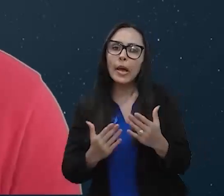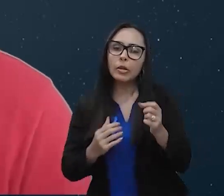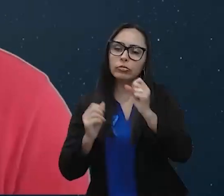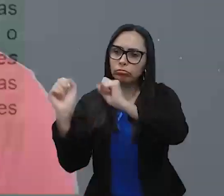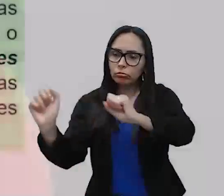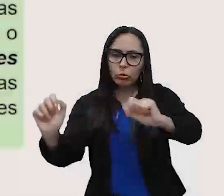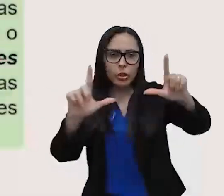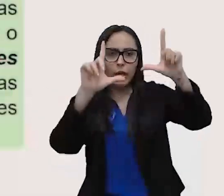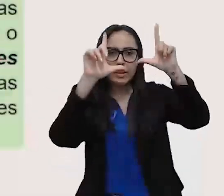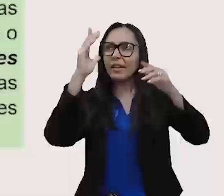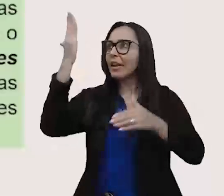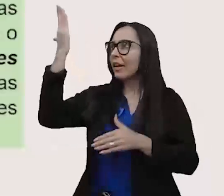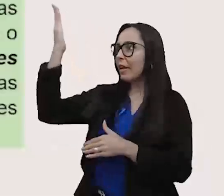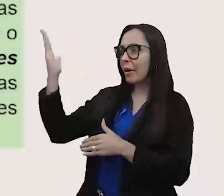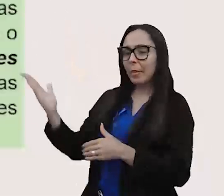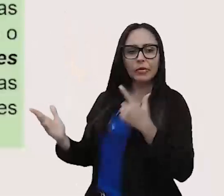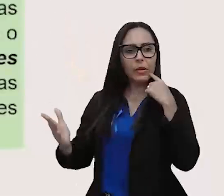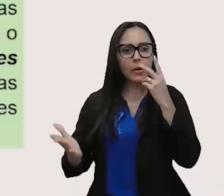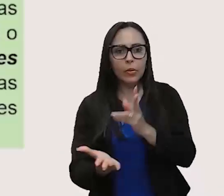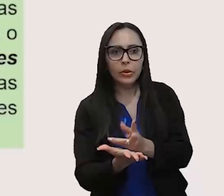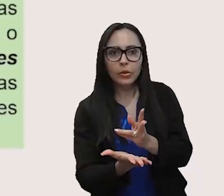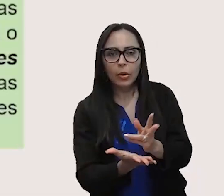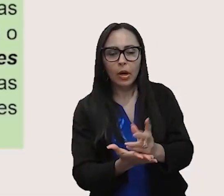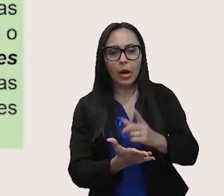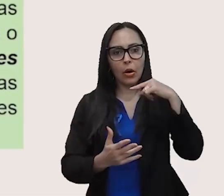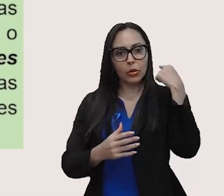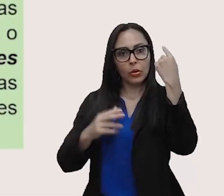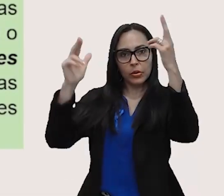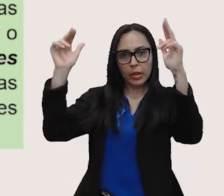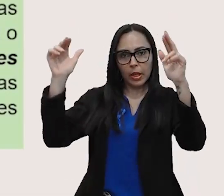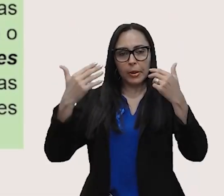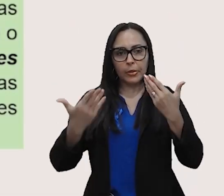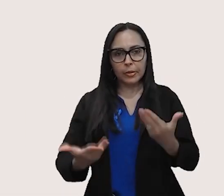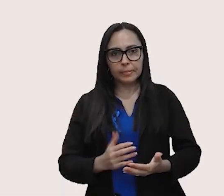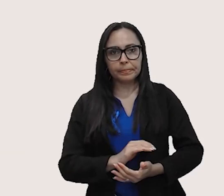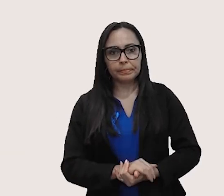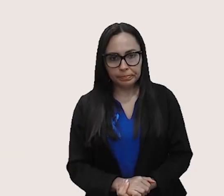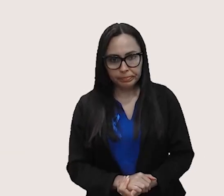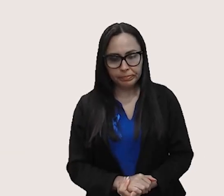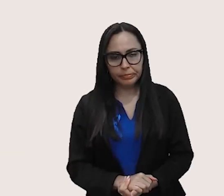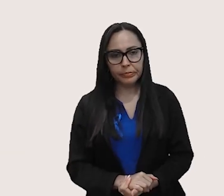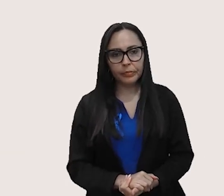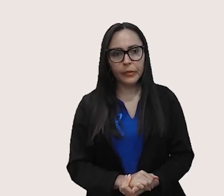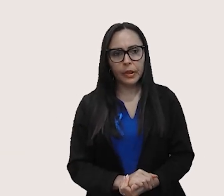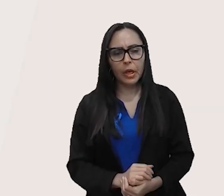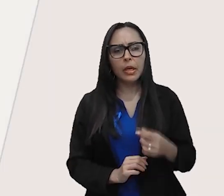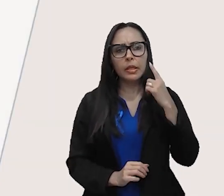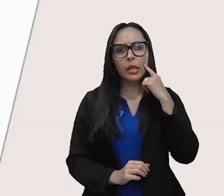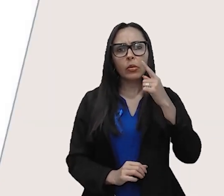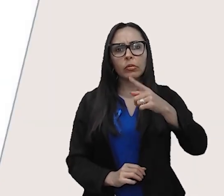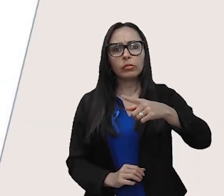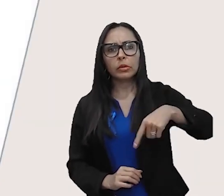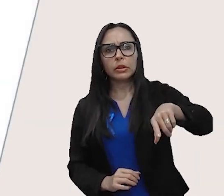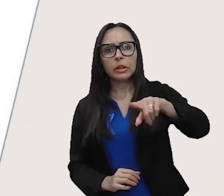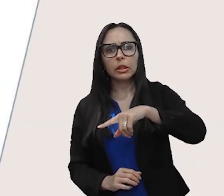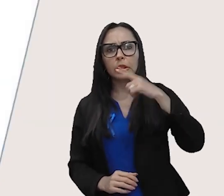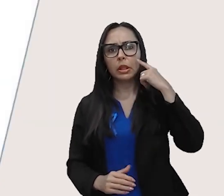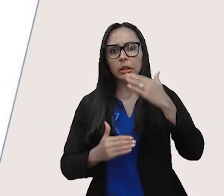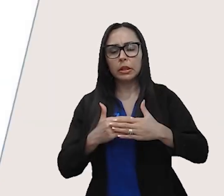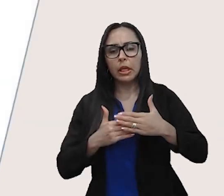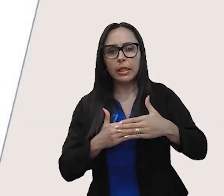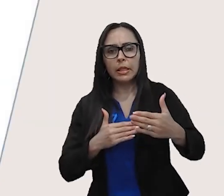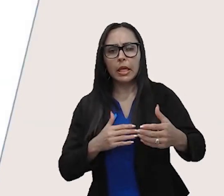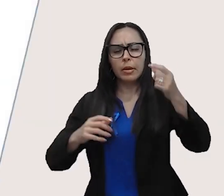na tela para a gente dar continuidade ao nosso tema de hoje, tá bom? Vamos embora. Meu povo, diante